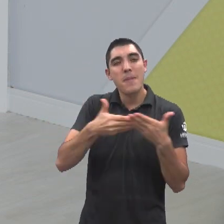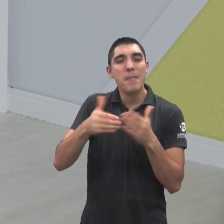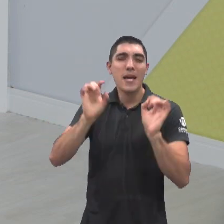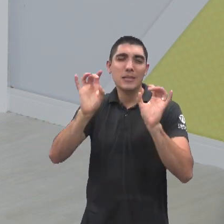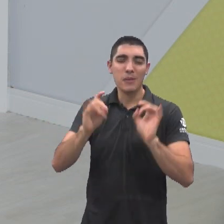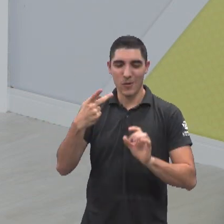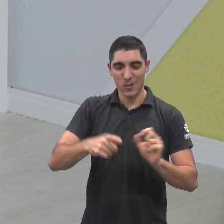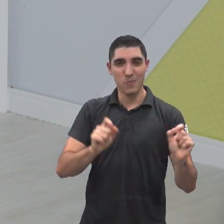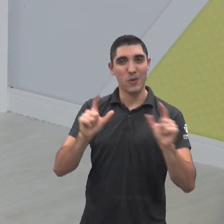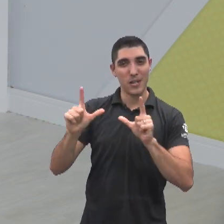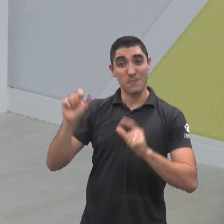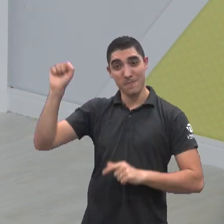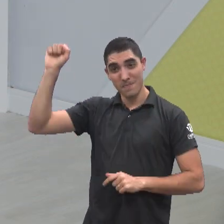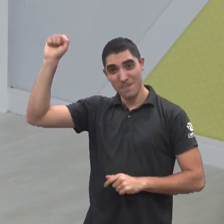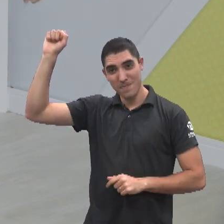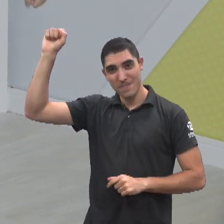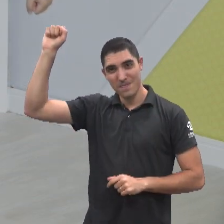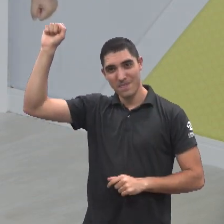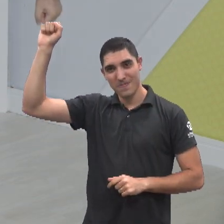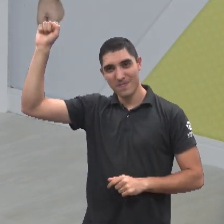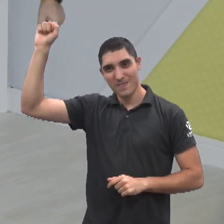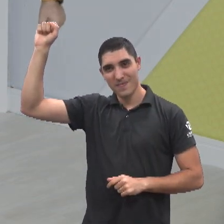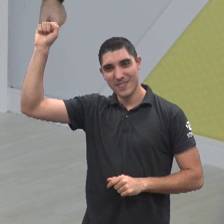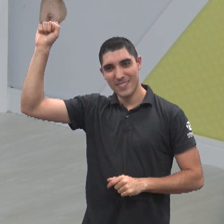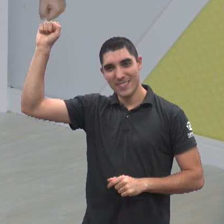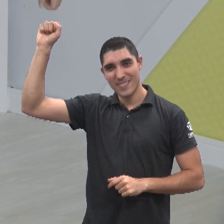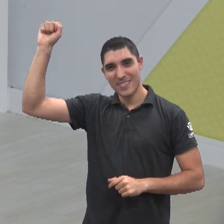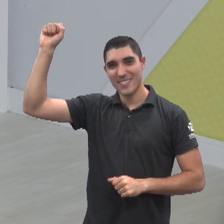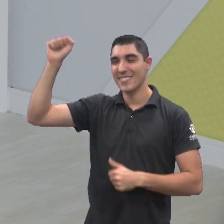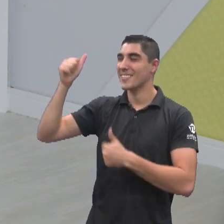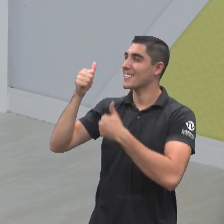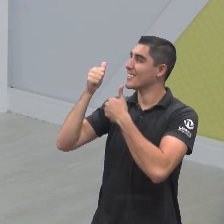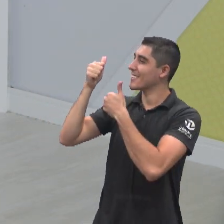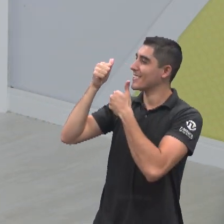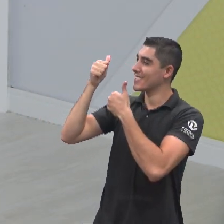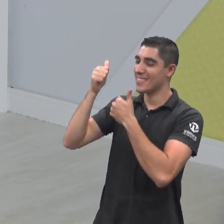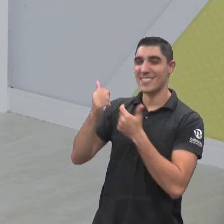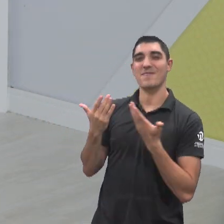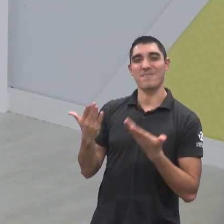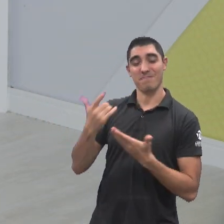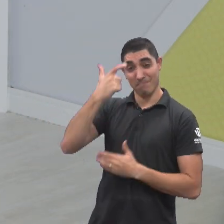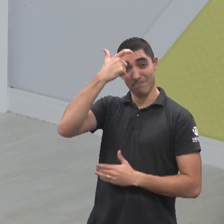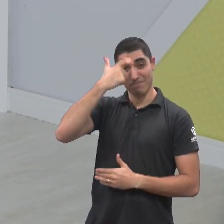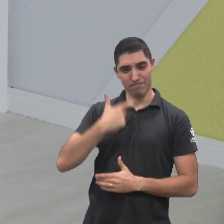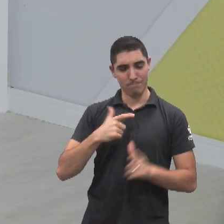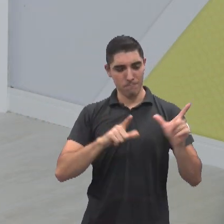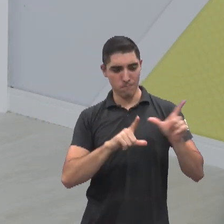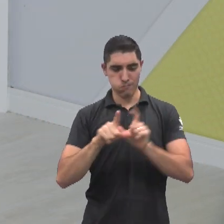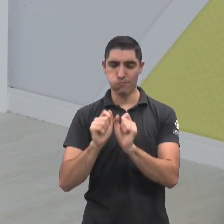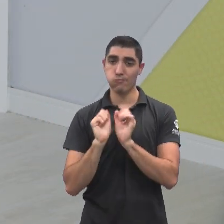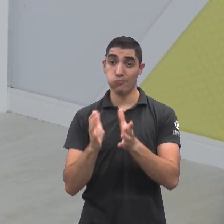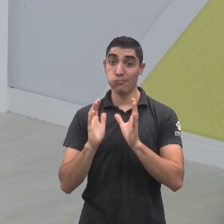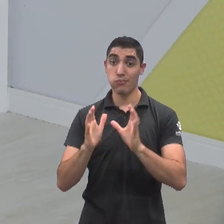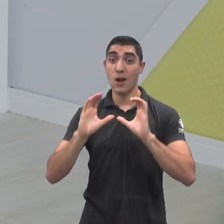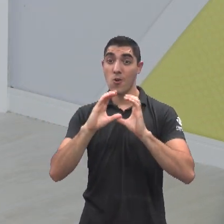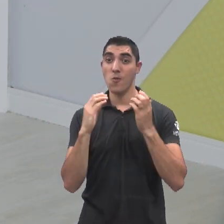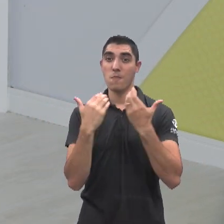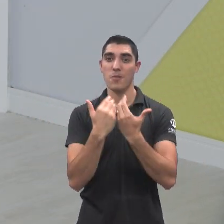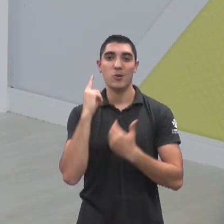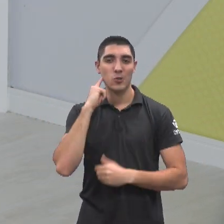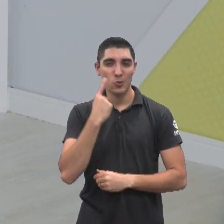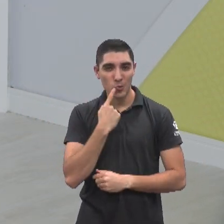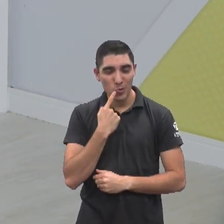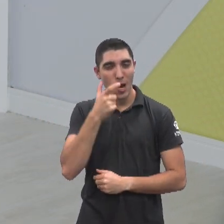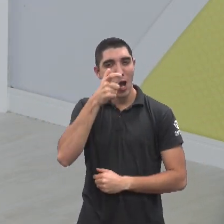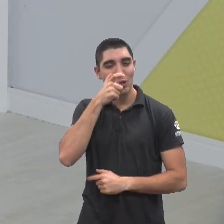do nosso Hora do Esporte. Luizão, aquele nosso soquinho maroto. Aê, Luizão! Luizão que sempre leva a informação para a comunidade surda